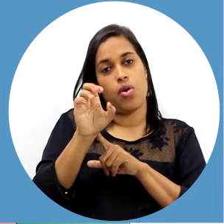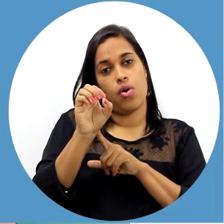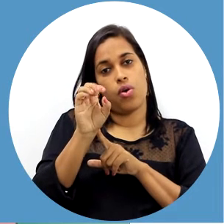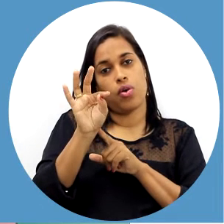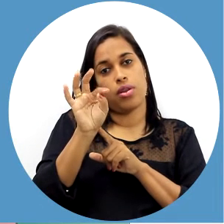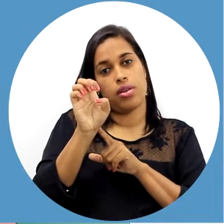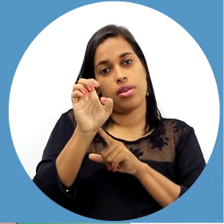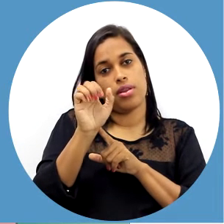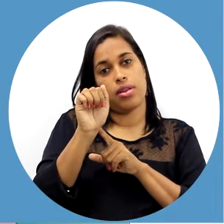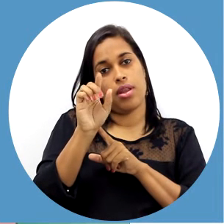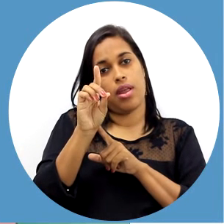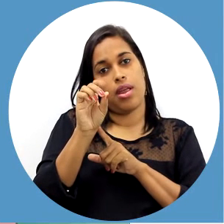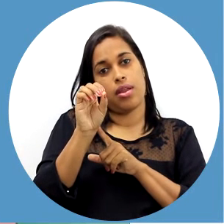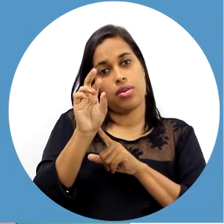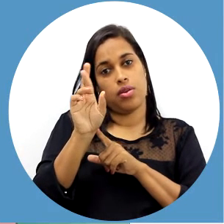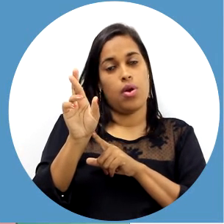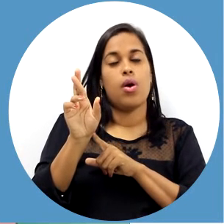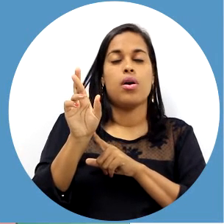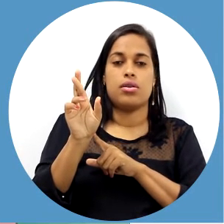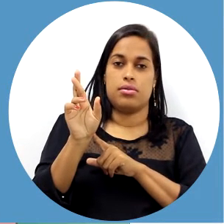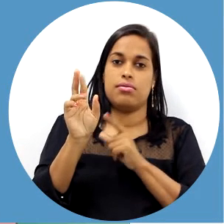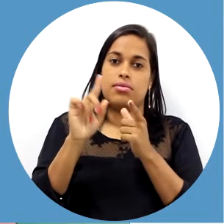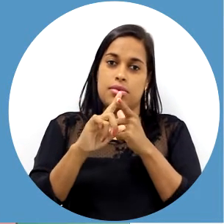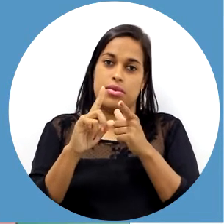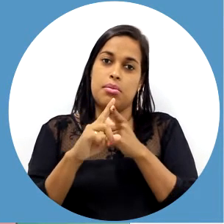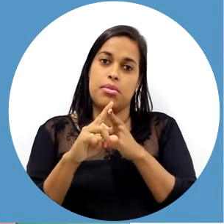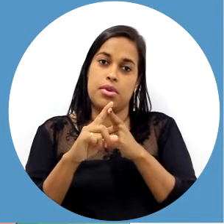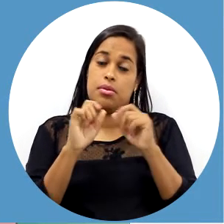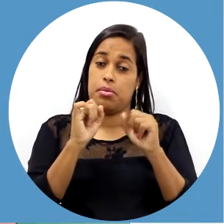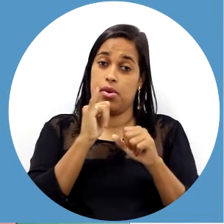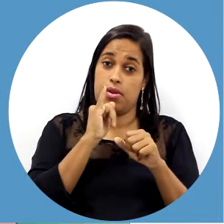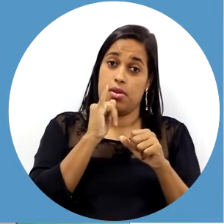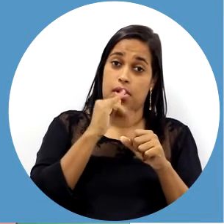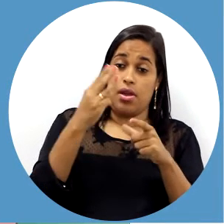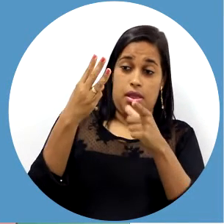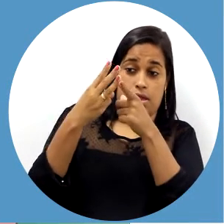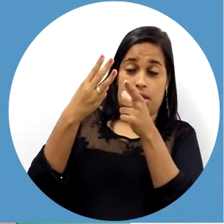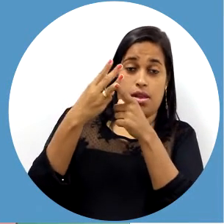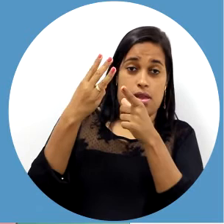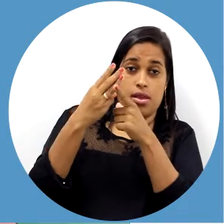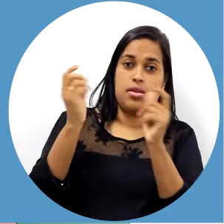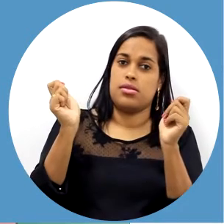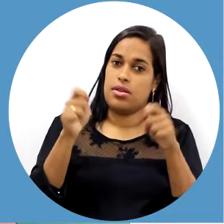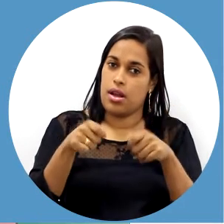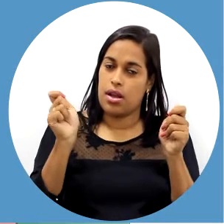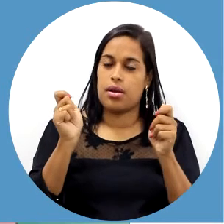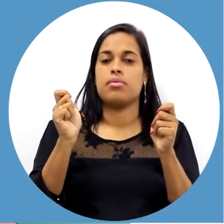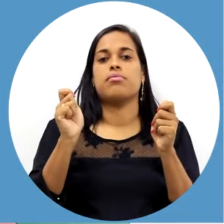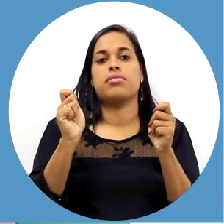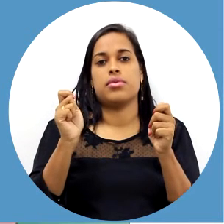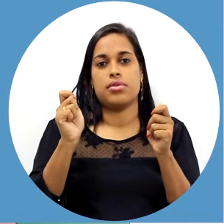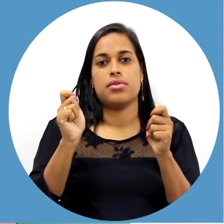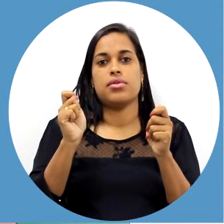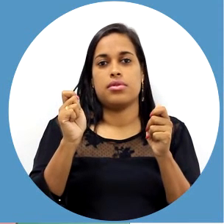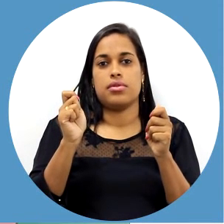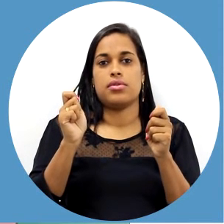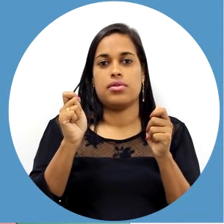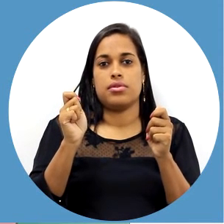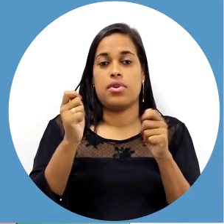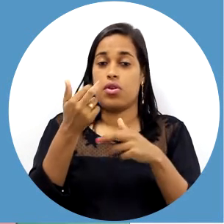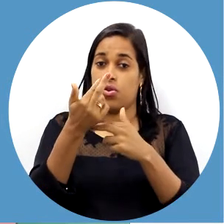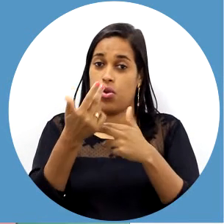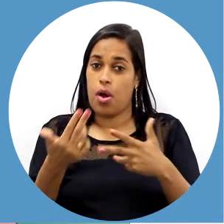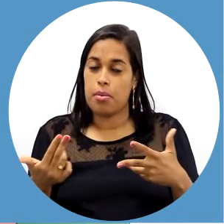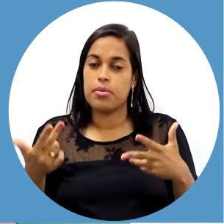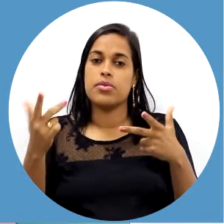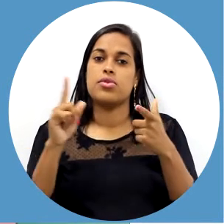ele também tem de camada 3, pode ter de camadas superiores, mas normalmente ele é de camada 3, ele é capaz de fazer a rota de tráfego, foi